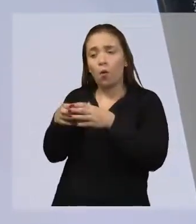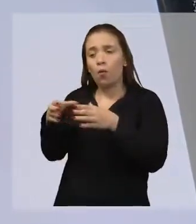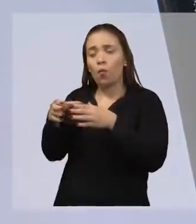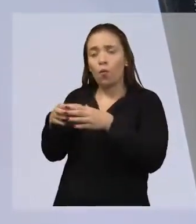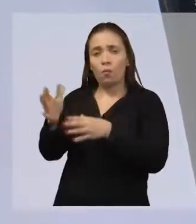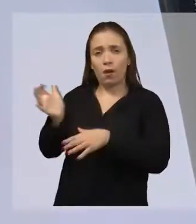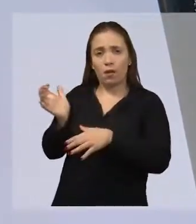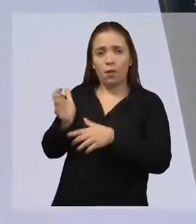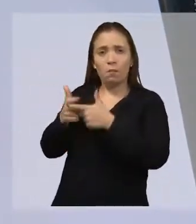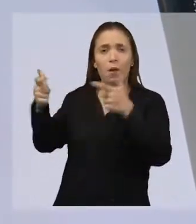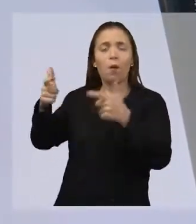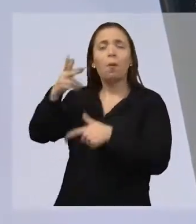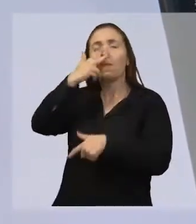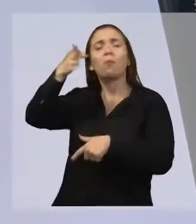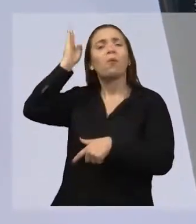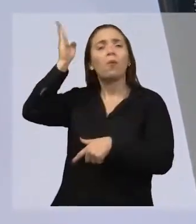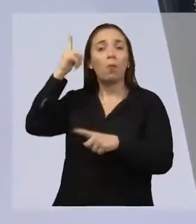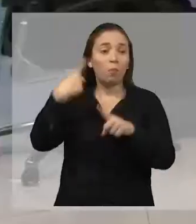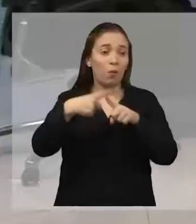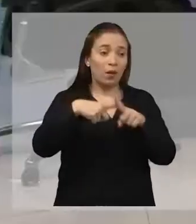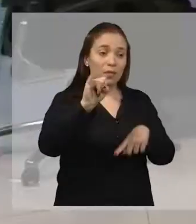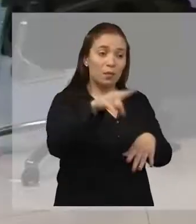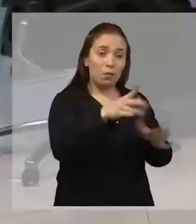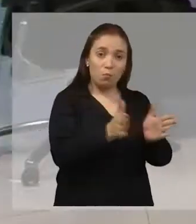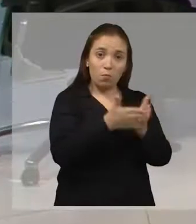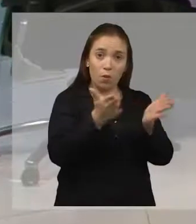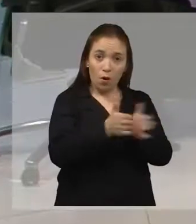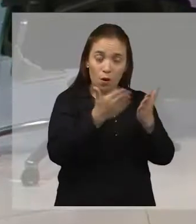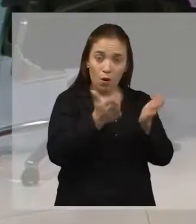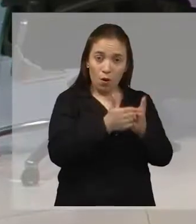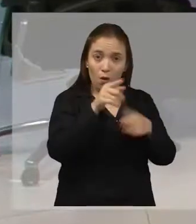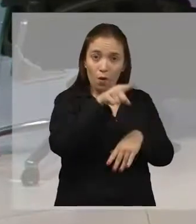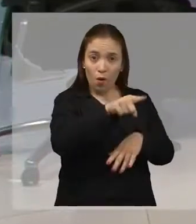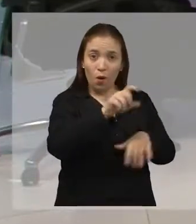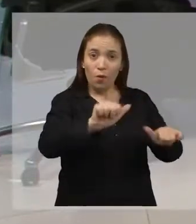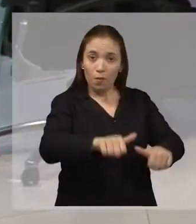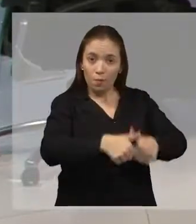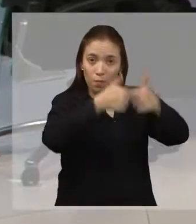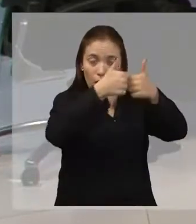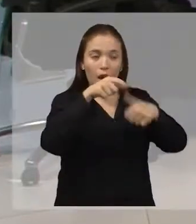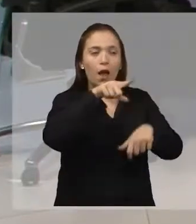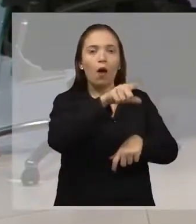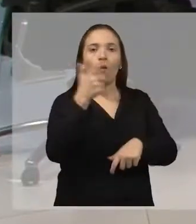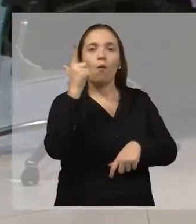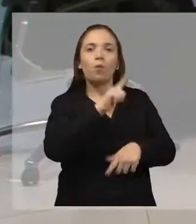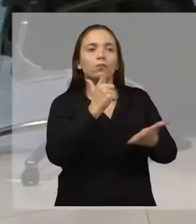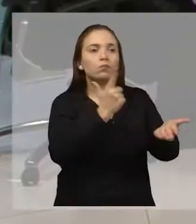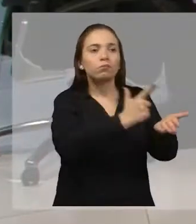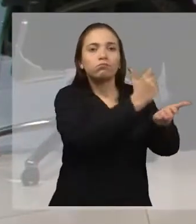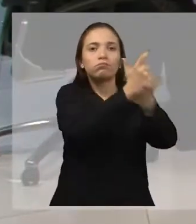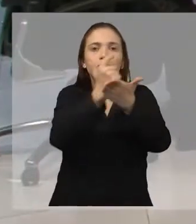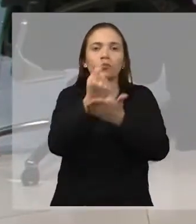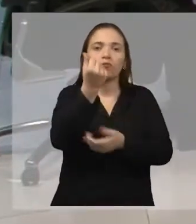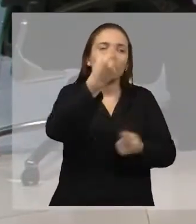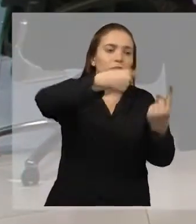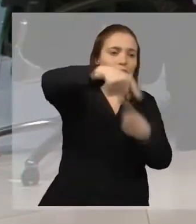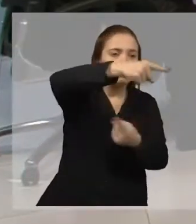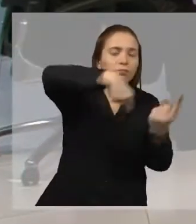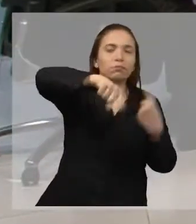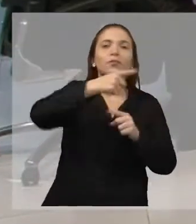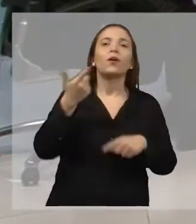o interesse que predomina é o interesse do enriquecimento pessoal, né? Daí extrapola partido, e a gente criou essa figura aí do